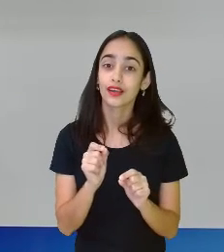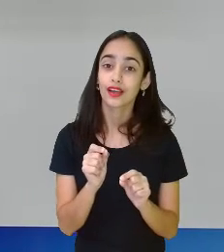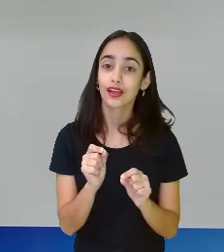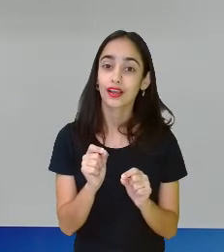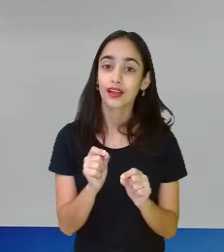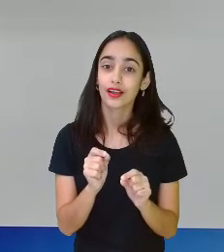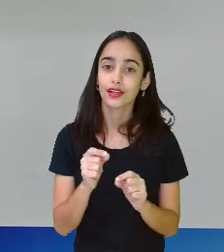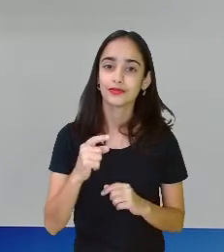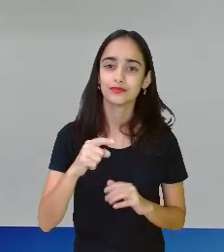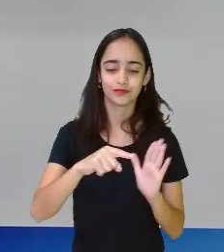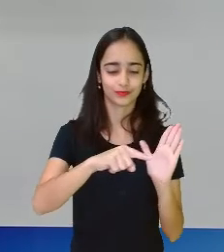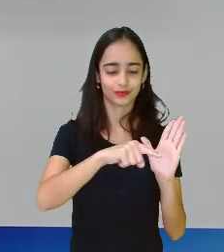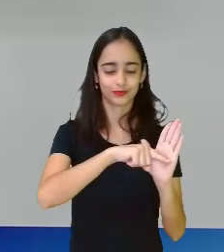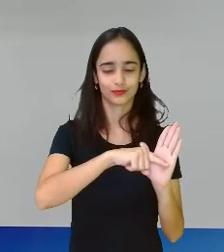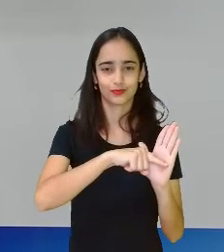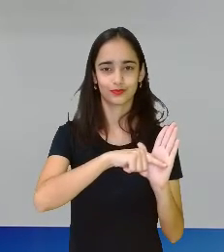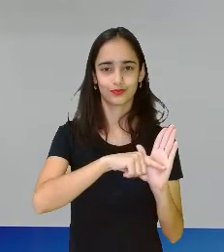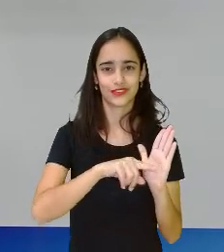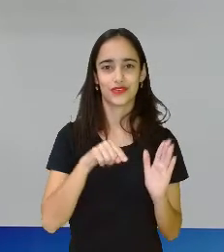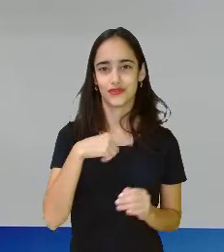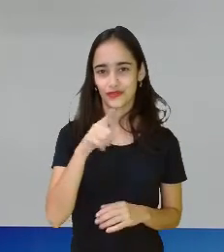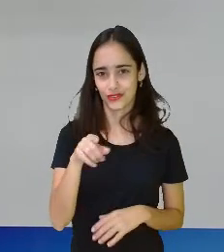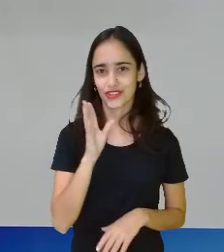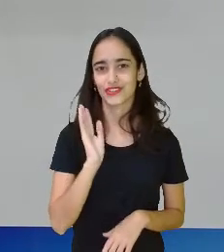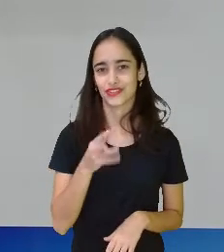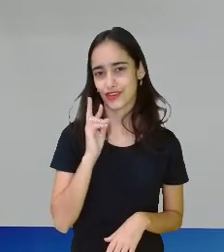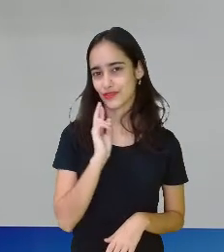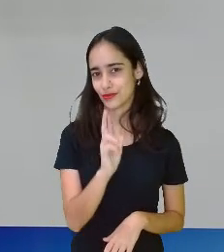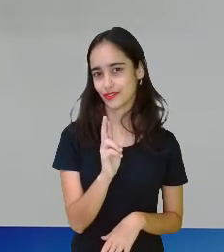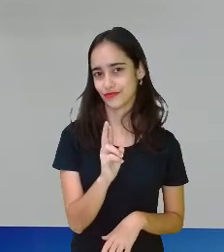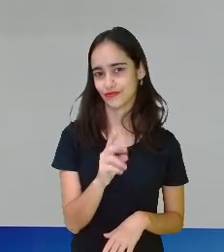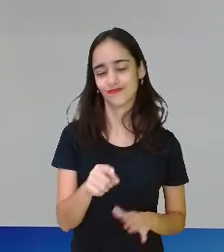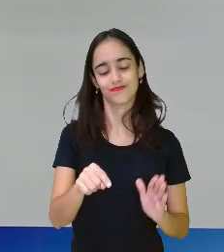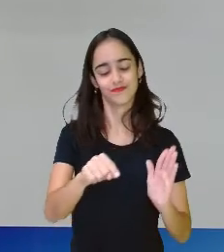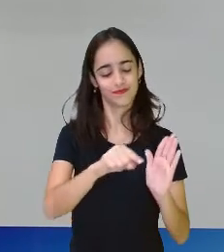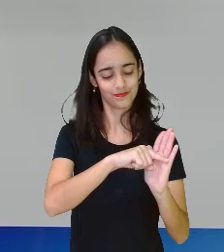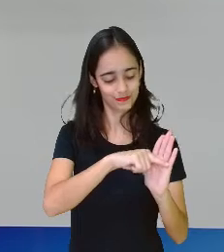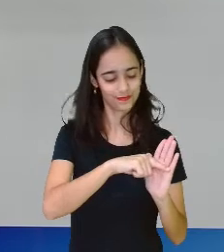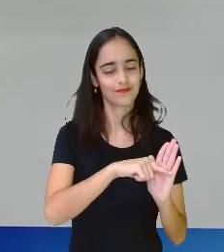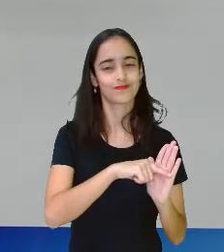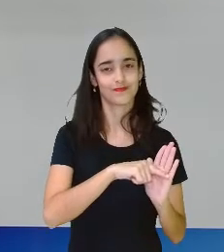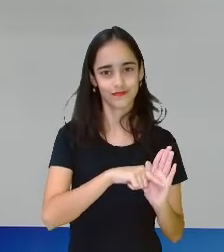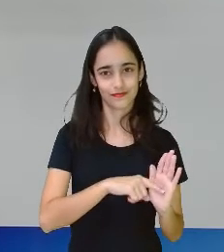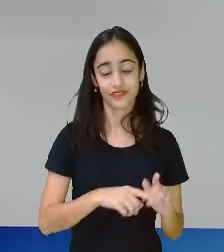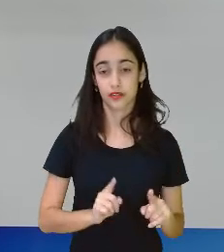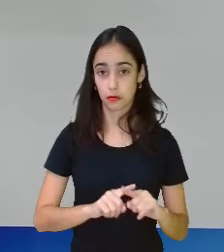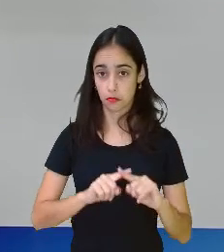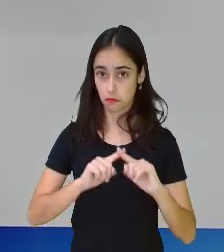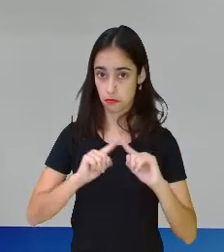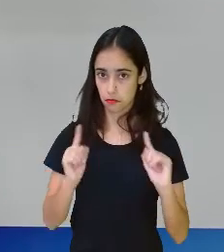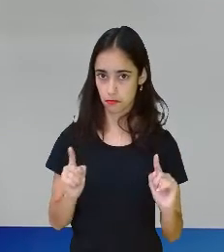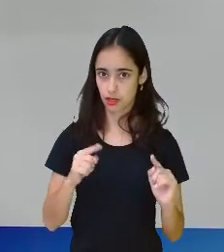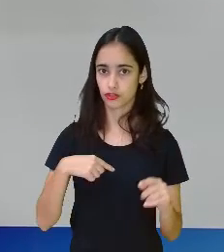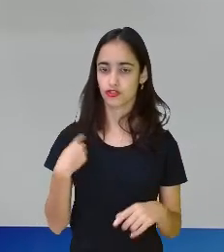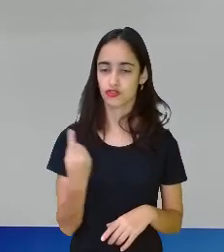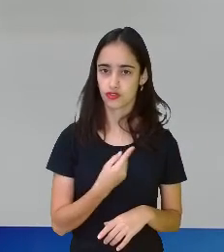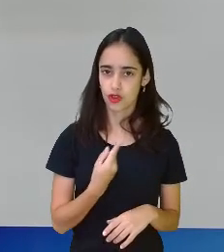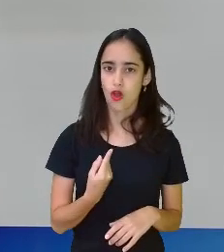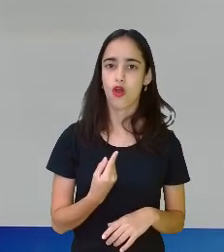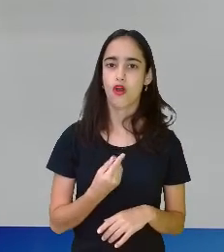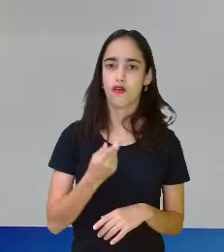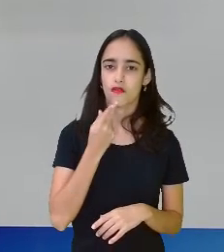isso. Você já me respondeu. Eu iria utilizar uma subtração. Mas a gente está falando aqui de